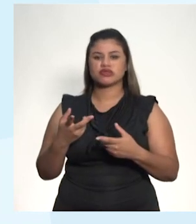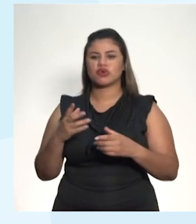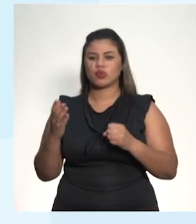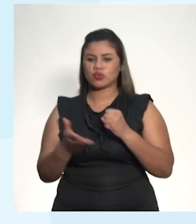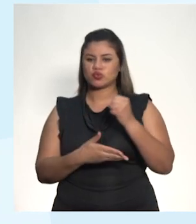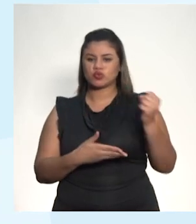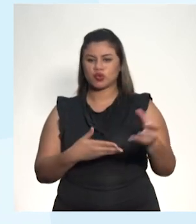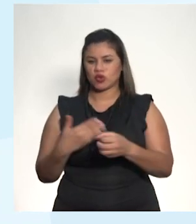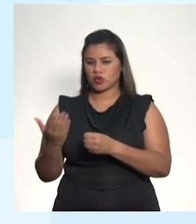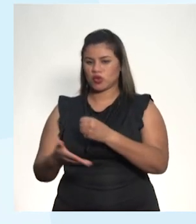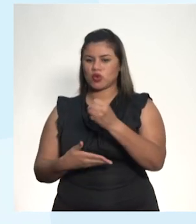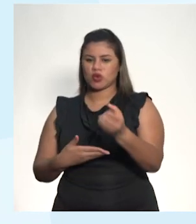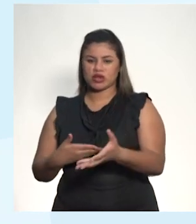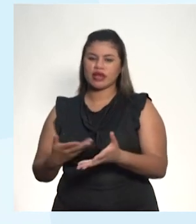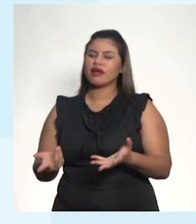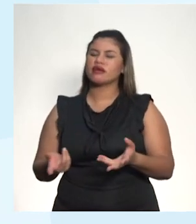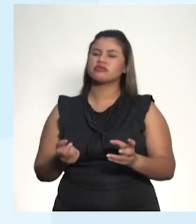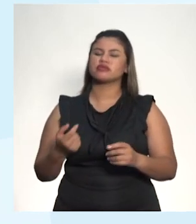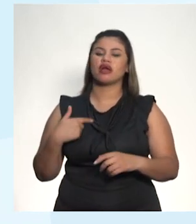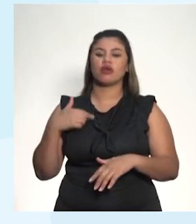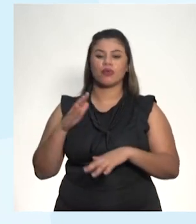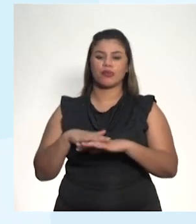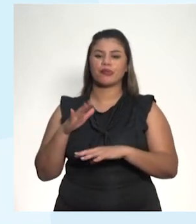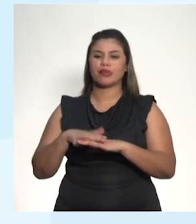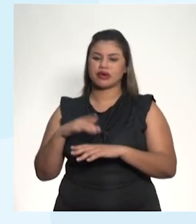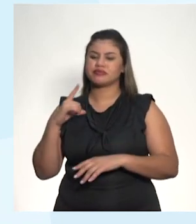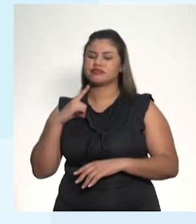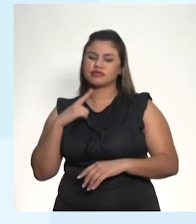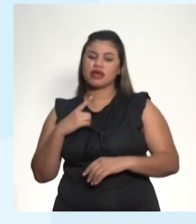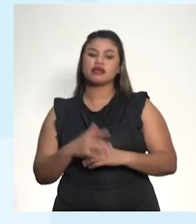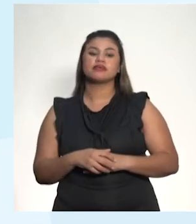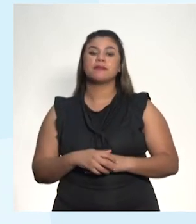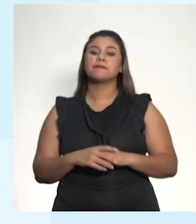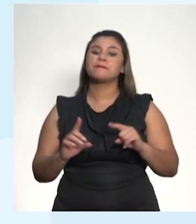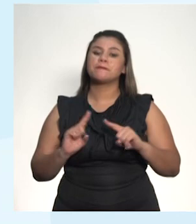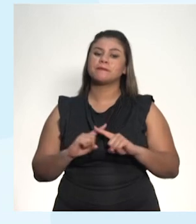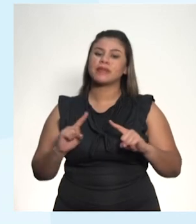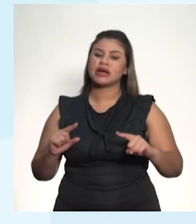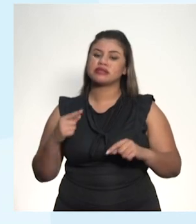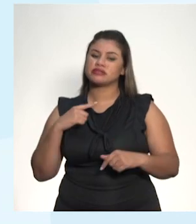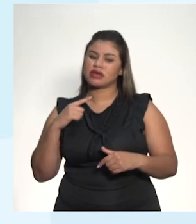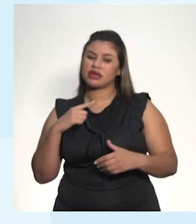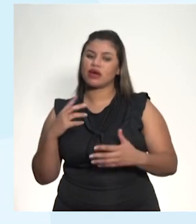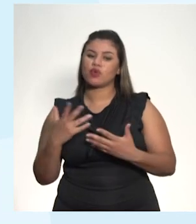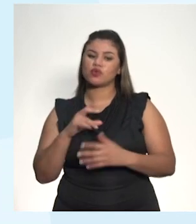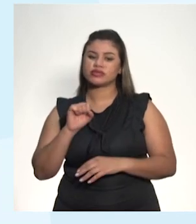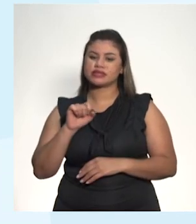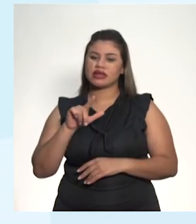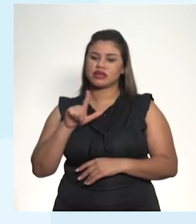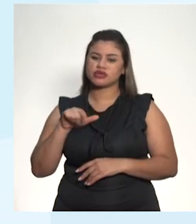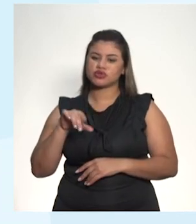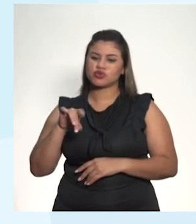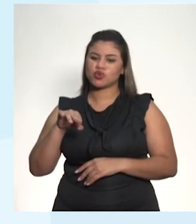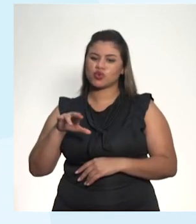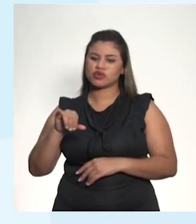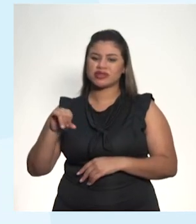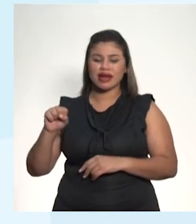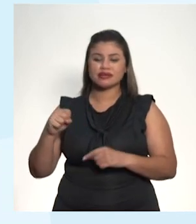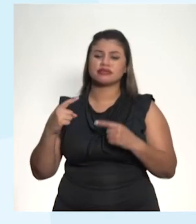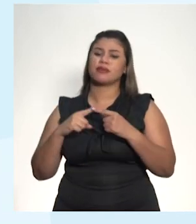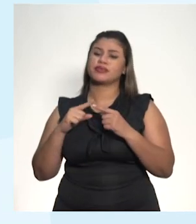está acontecendo, eu estou empregado naquele lugar, mas nós também temos trabalhadores sazonais, e justamente eles estão